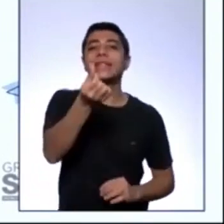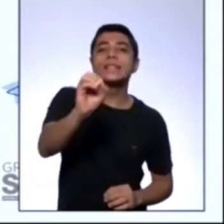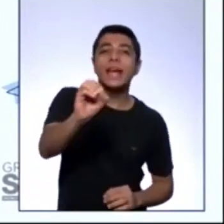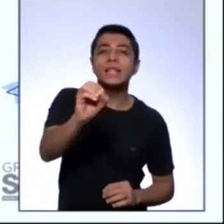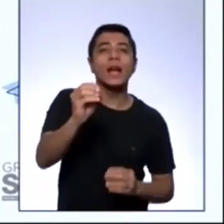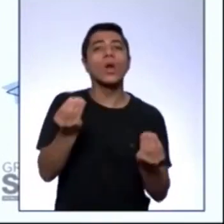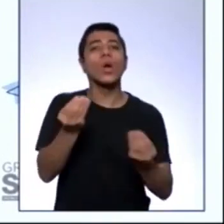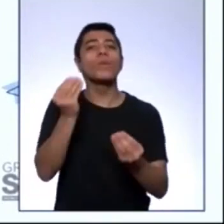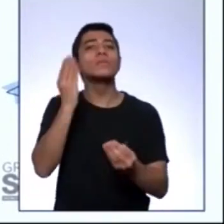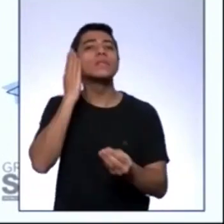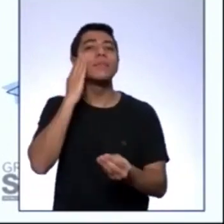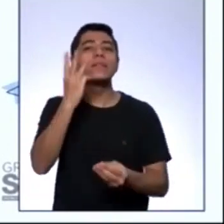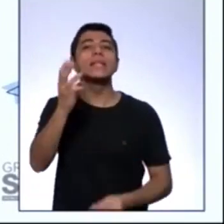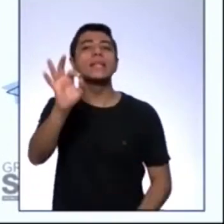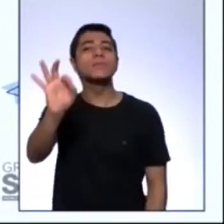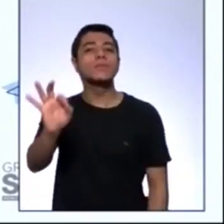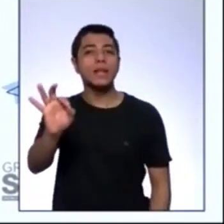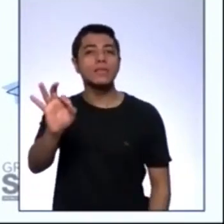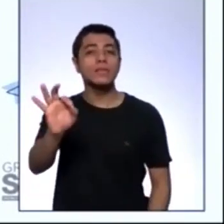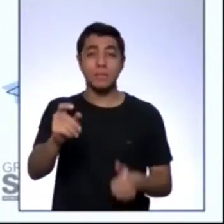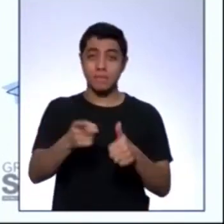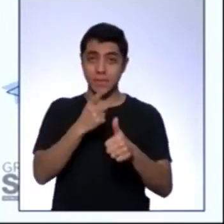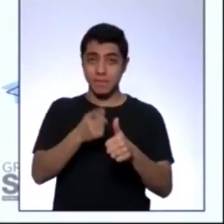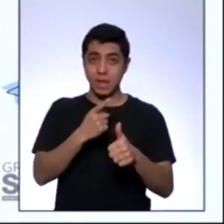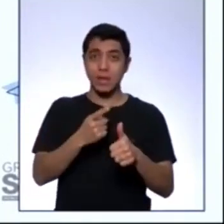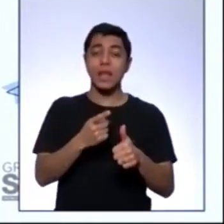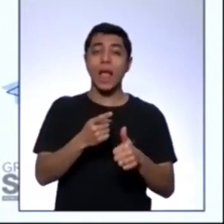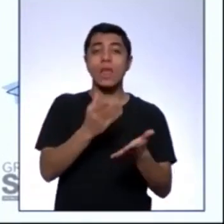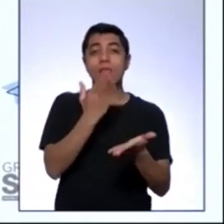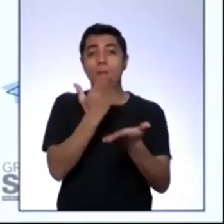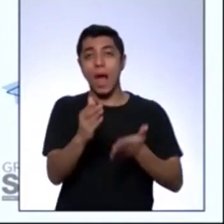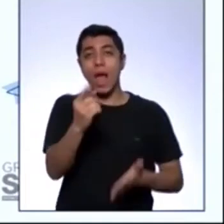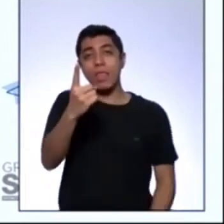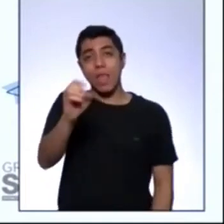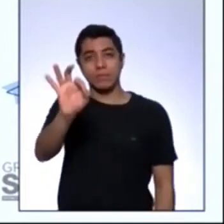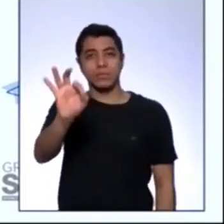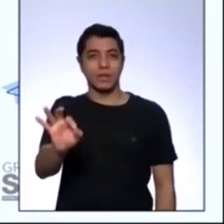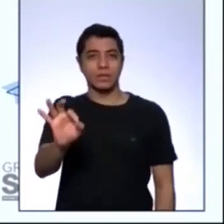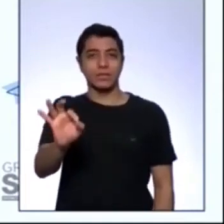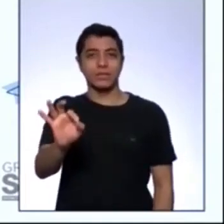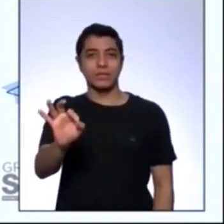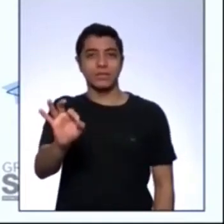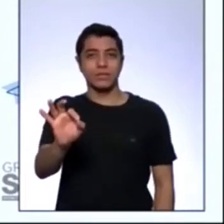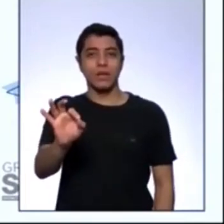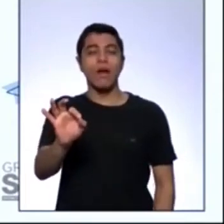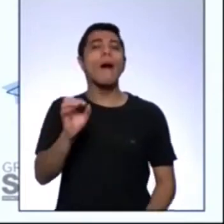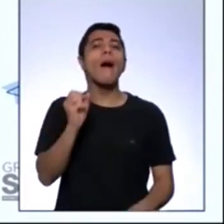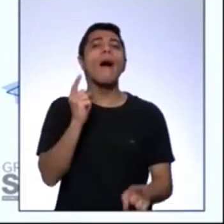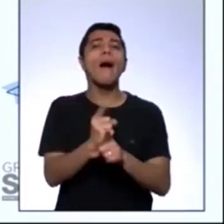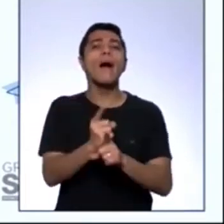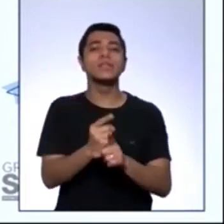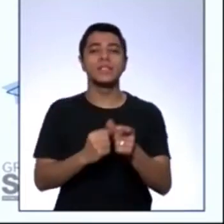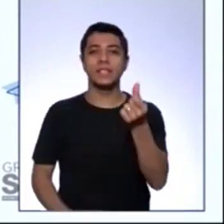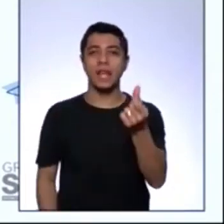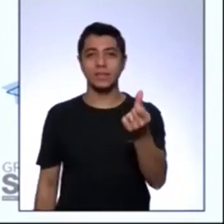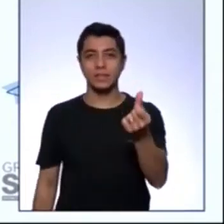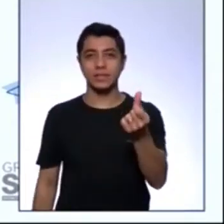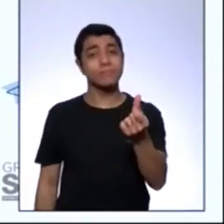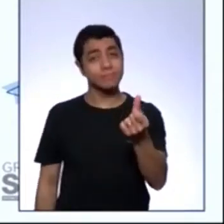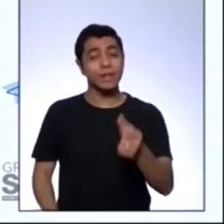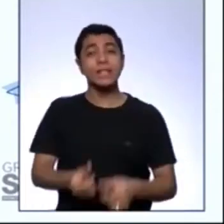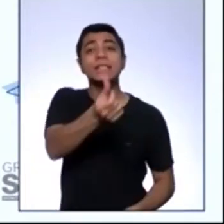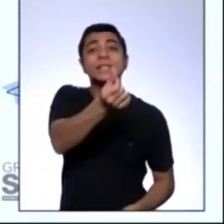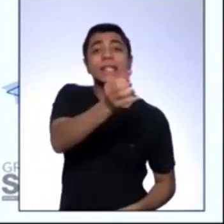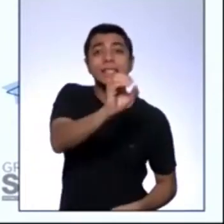fazer dez porcento Quanto que é dez porcento de 60 é seis 10 por cento de 60 é